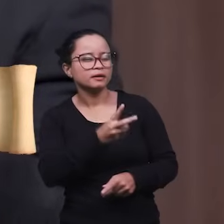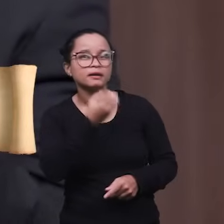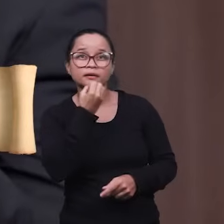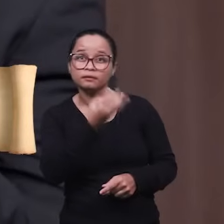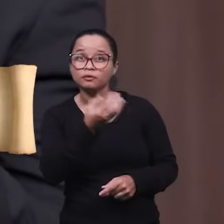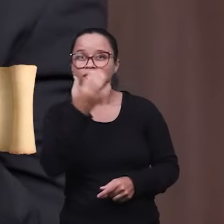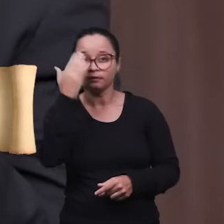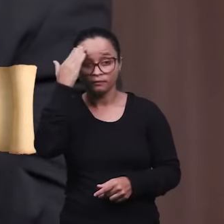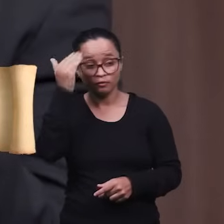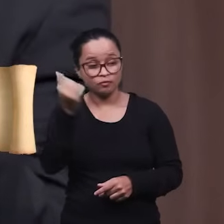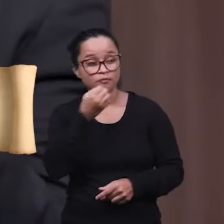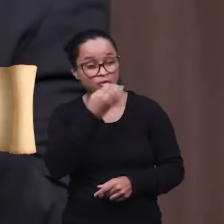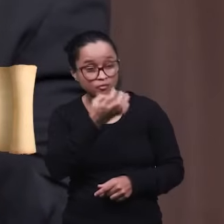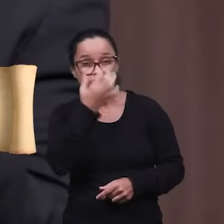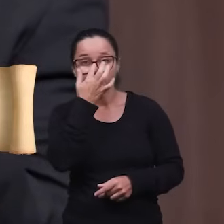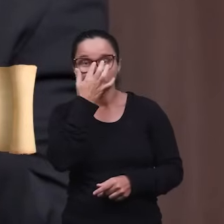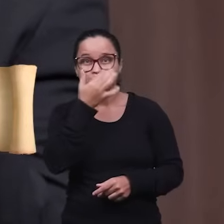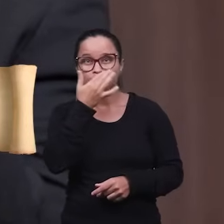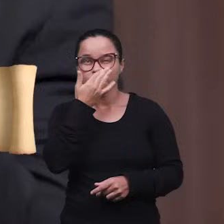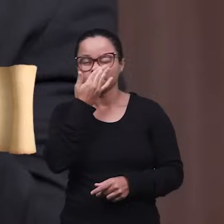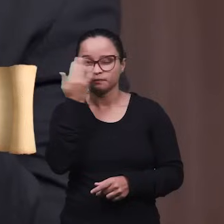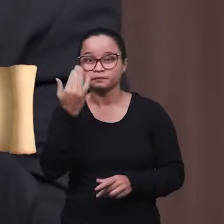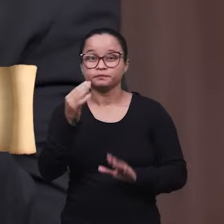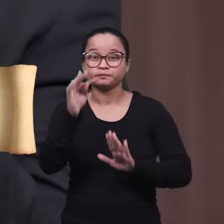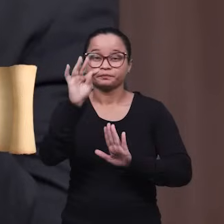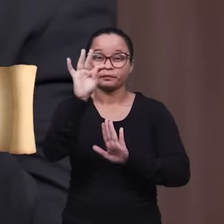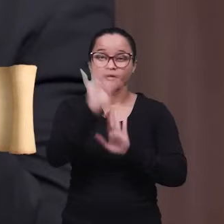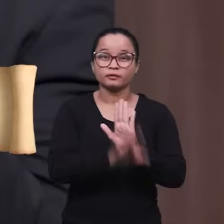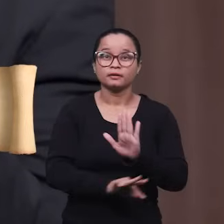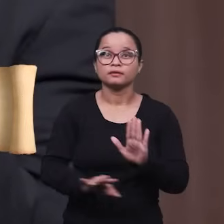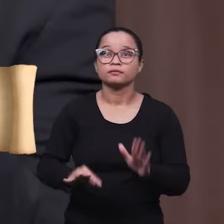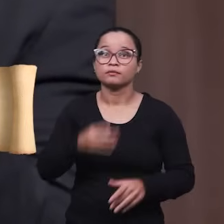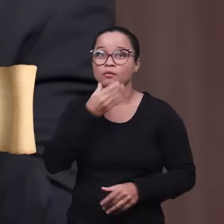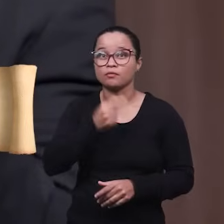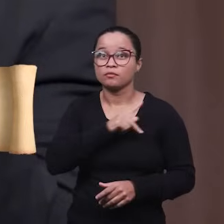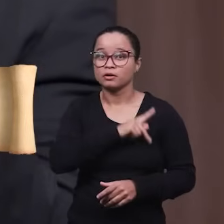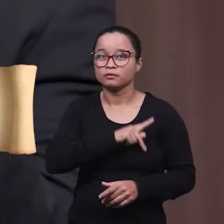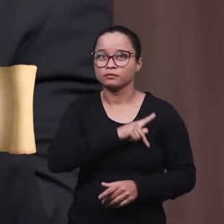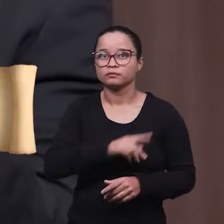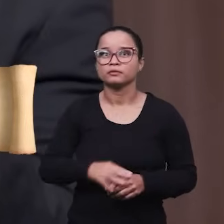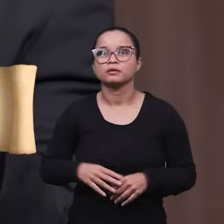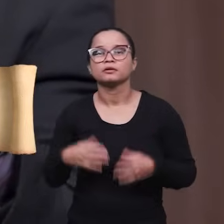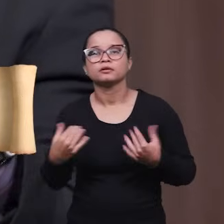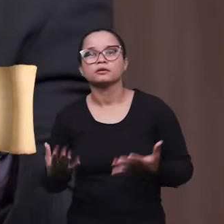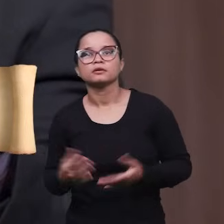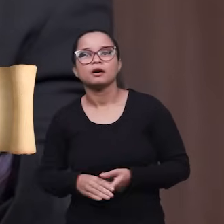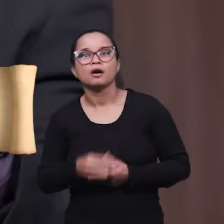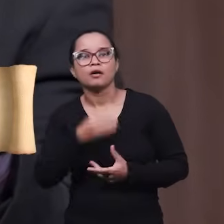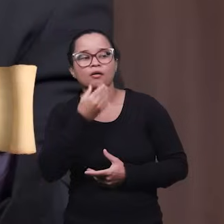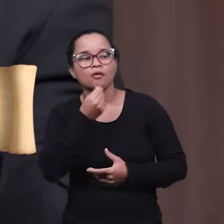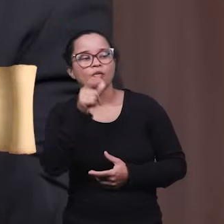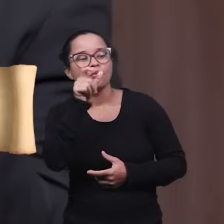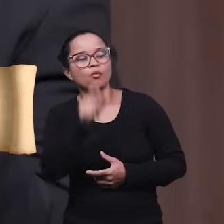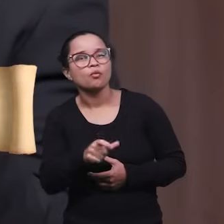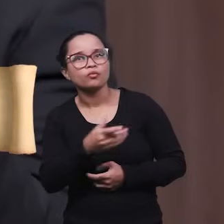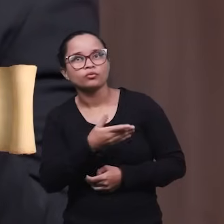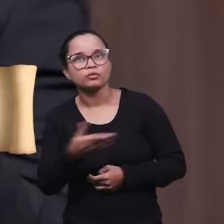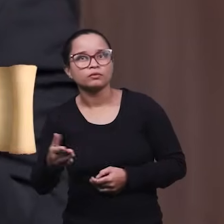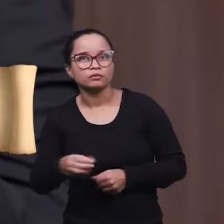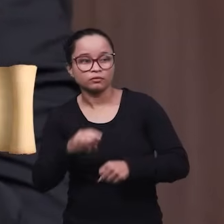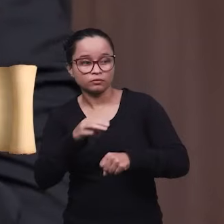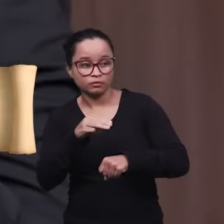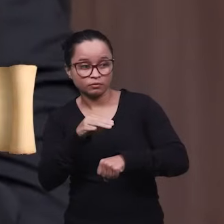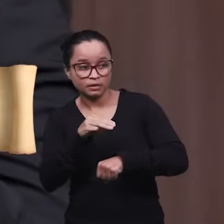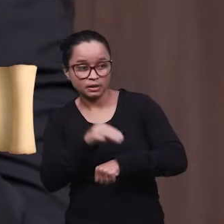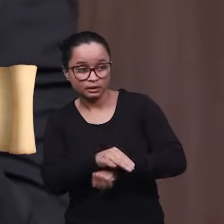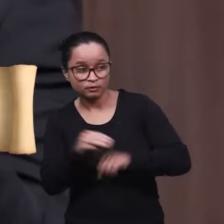vamos lembrar, até um texto escrito pelo apóstolo Paulo, diz assim, que os homens vos considerem